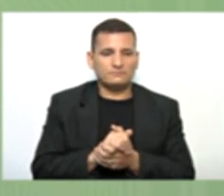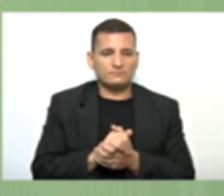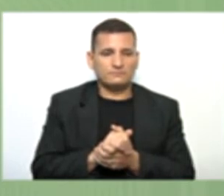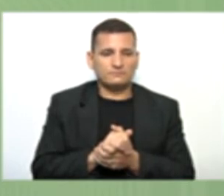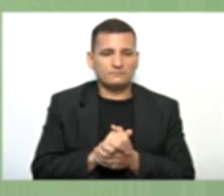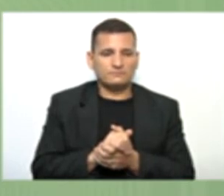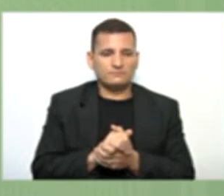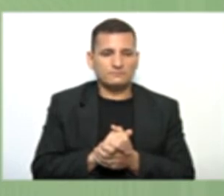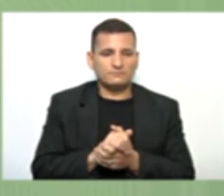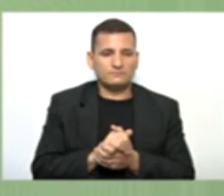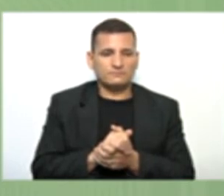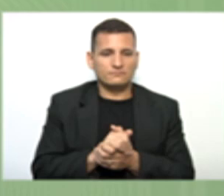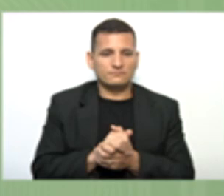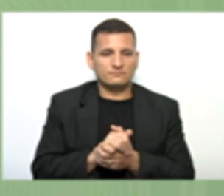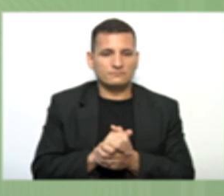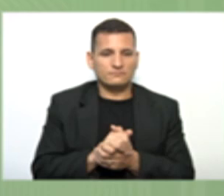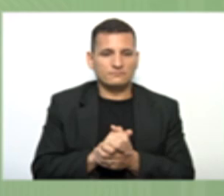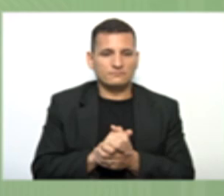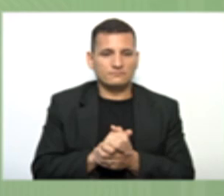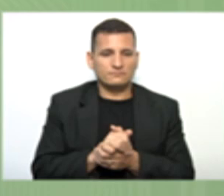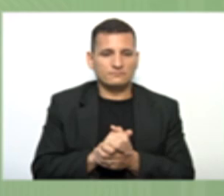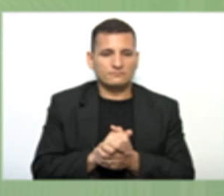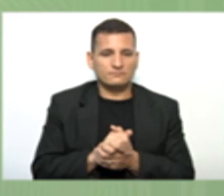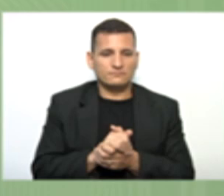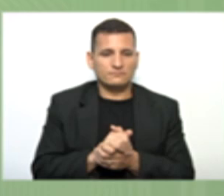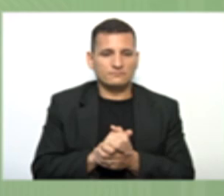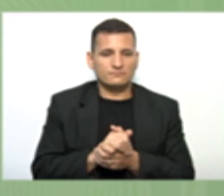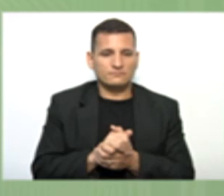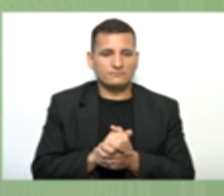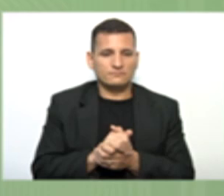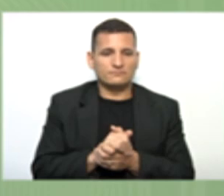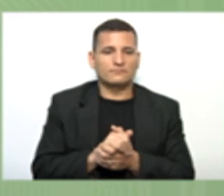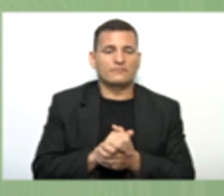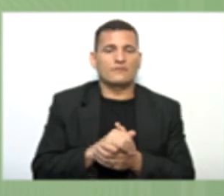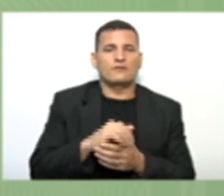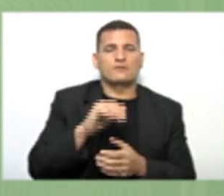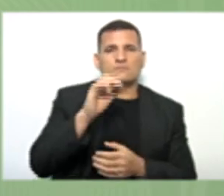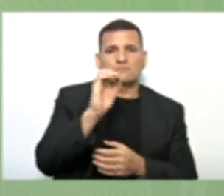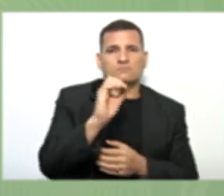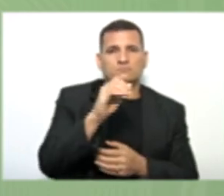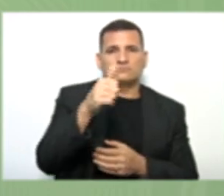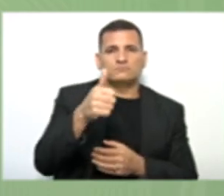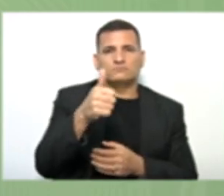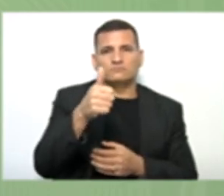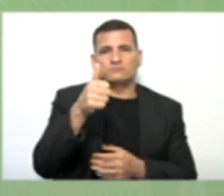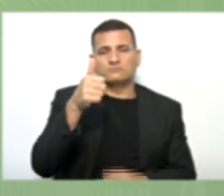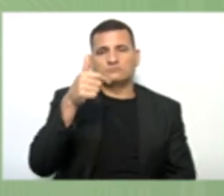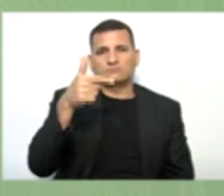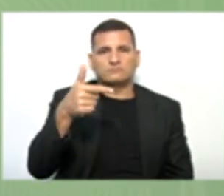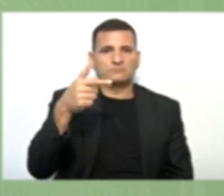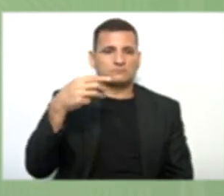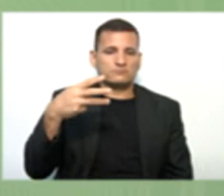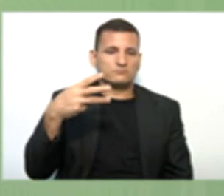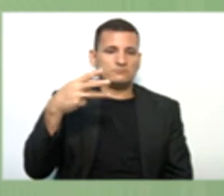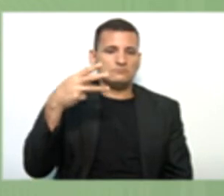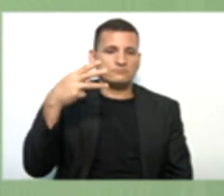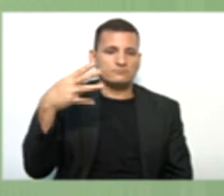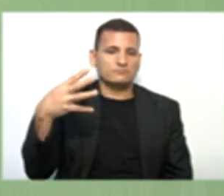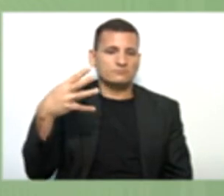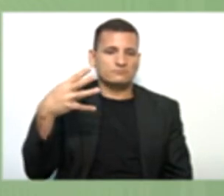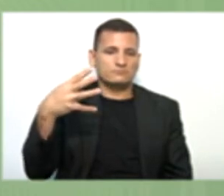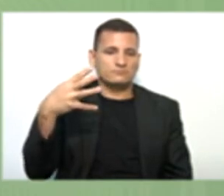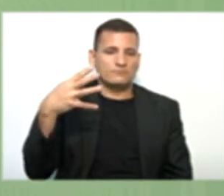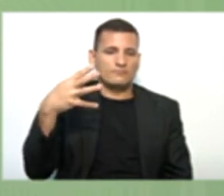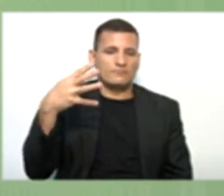Aí, as aberturas, eu abro os meus itens, que é 0, 1, 2, 3, 4, ó, 0,